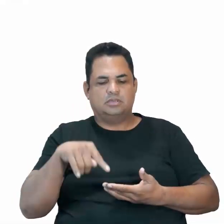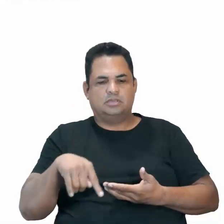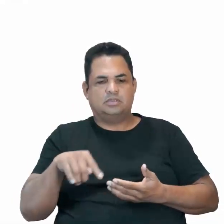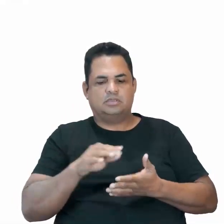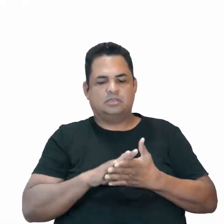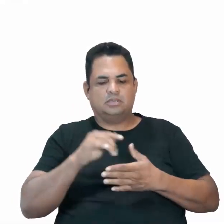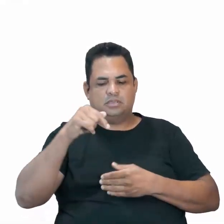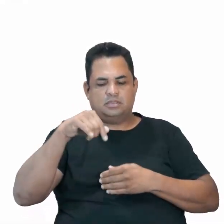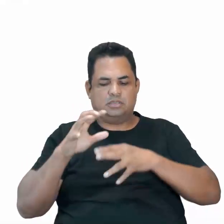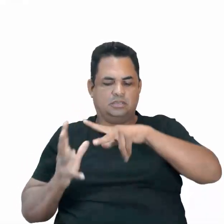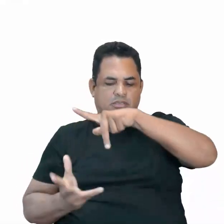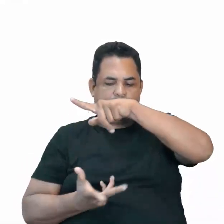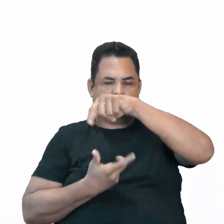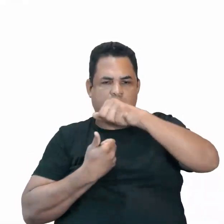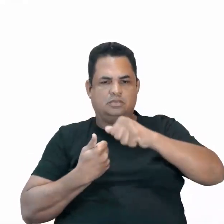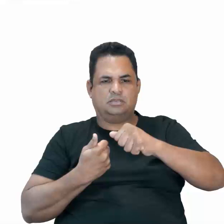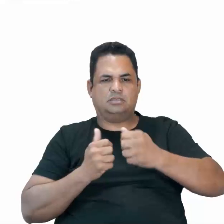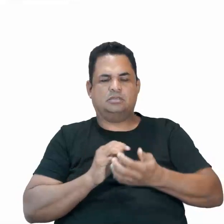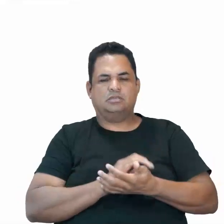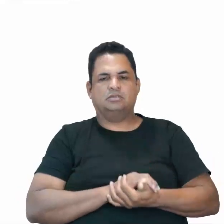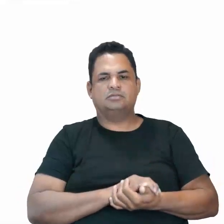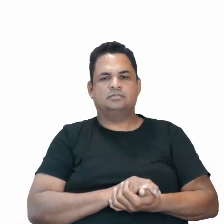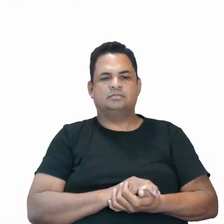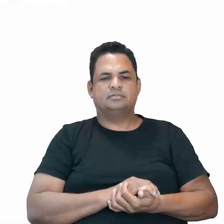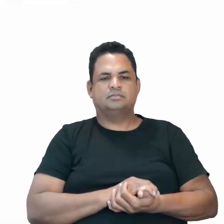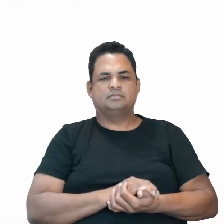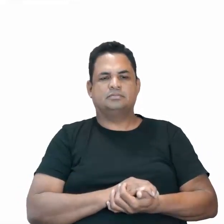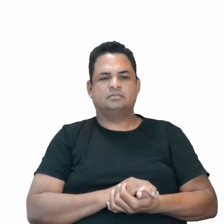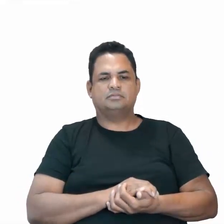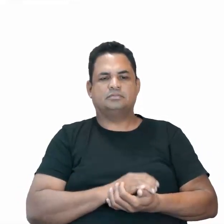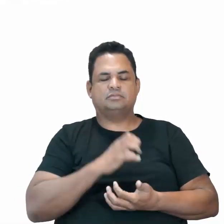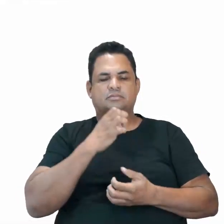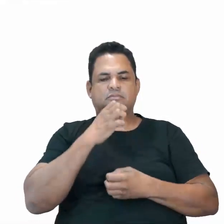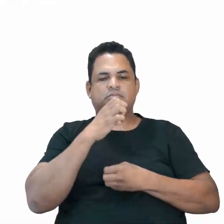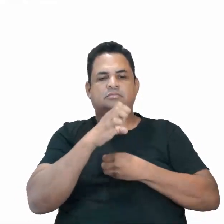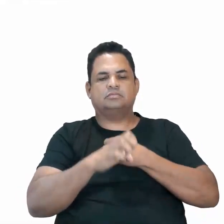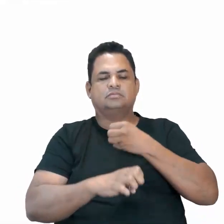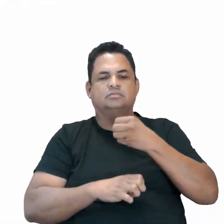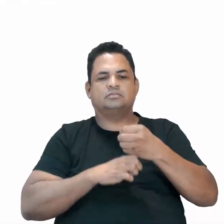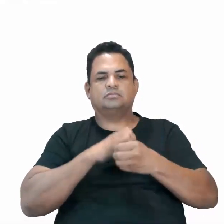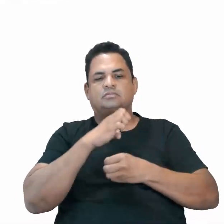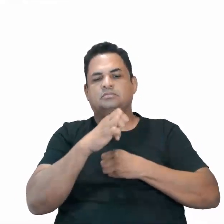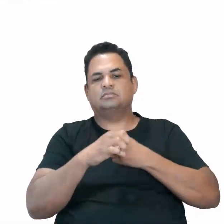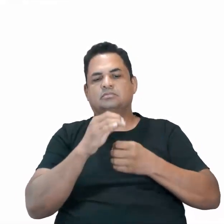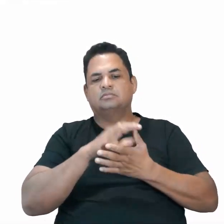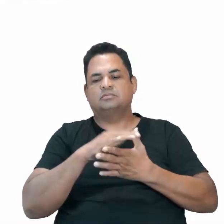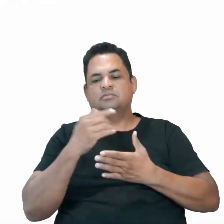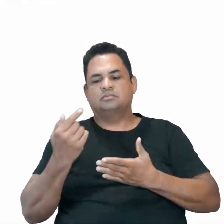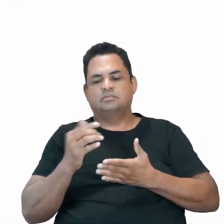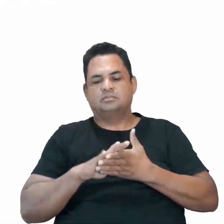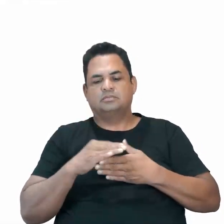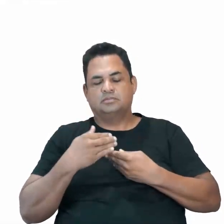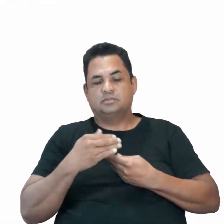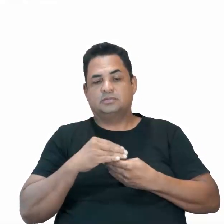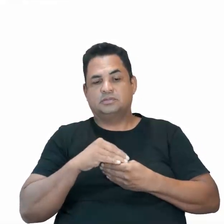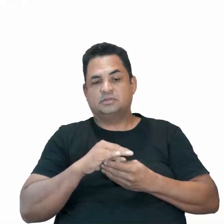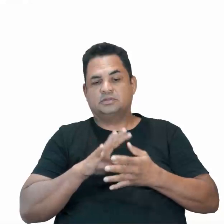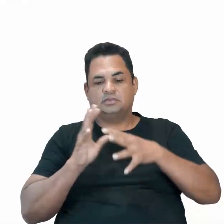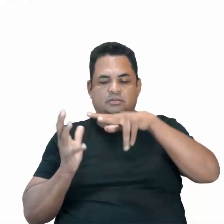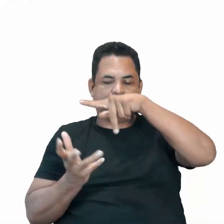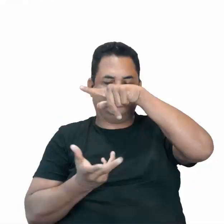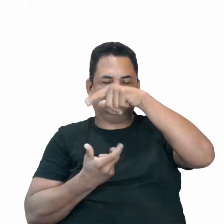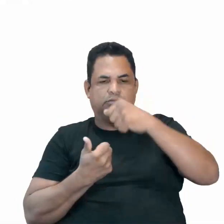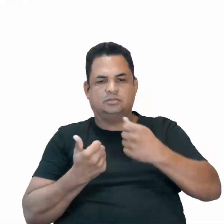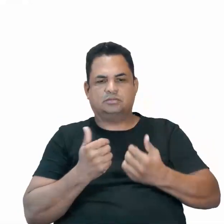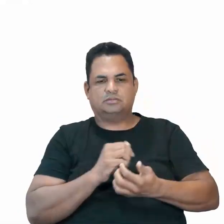né? Sempre então, os negativos que vão, né? Isso, o elétron ou vai vir da Terra ou vai para a Terra. O elétron que se move,